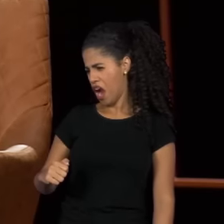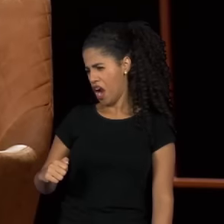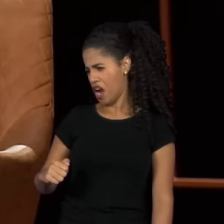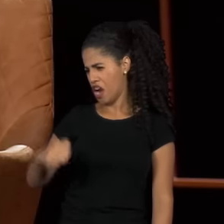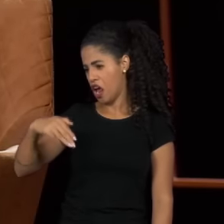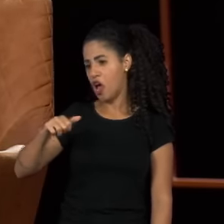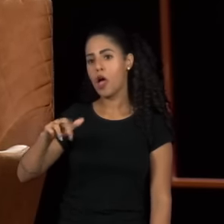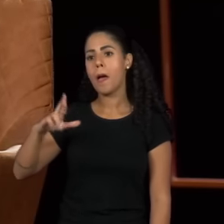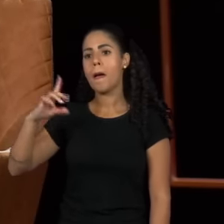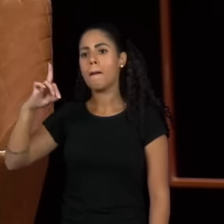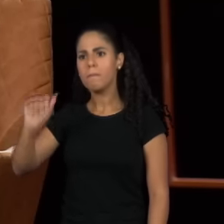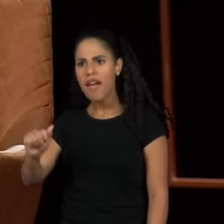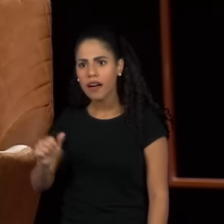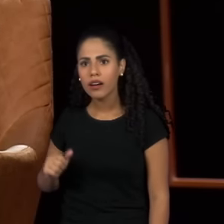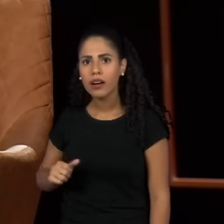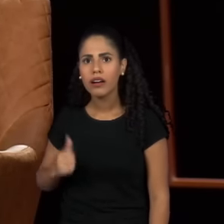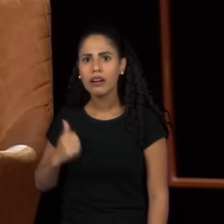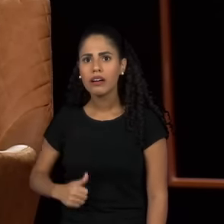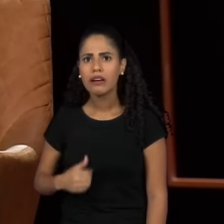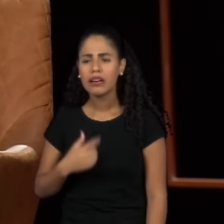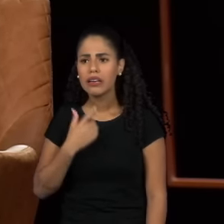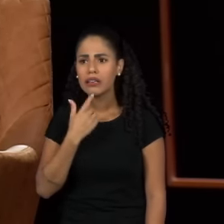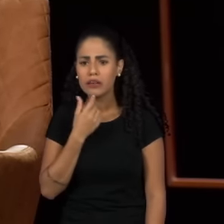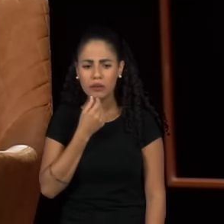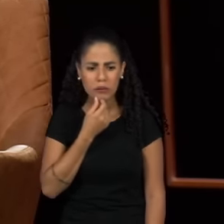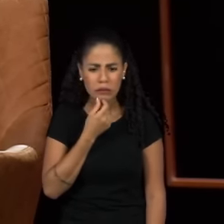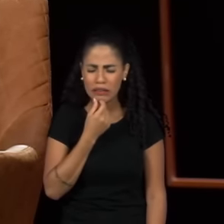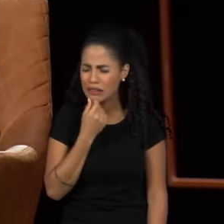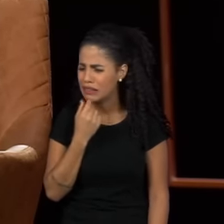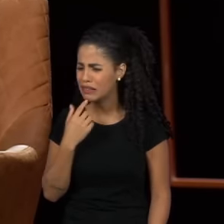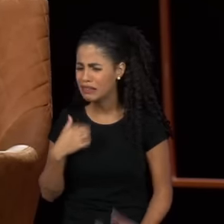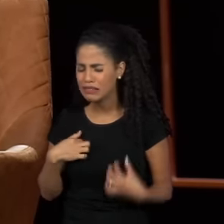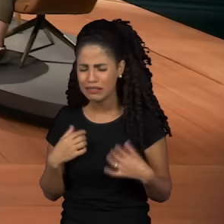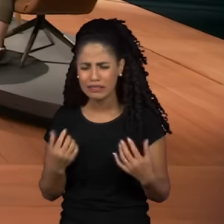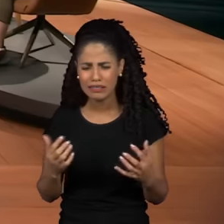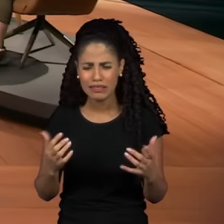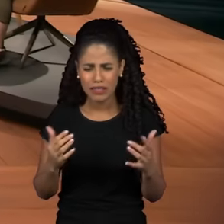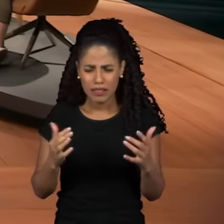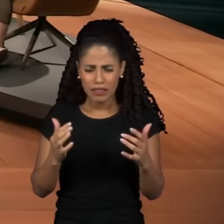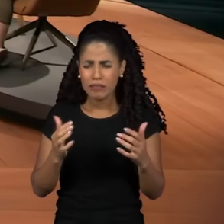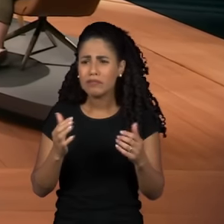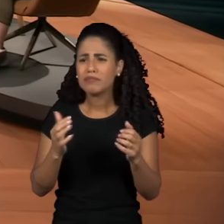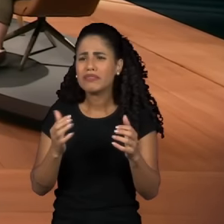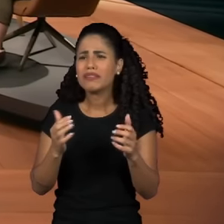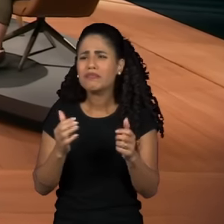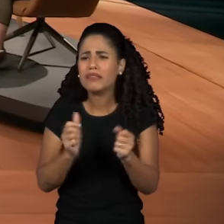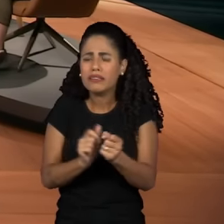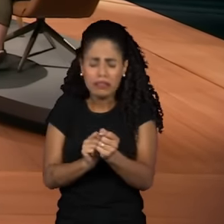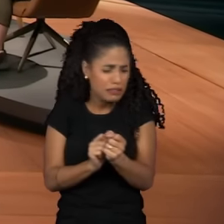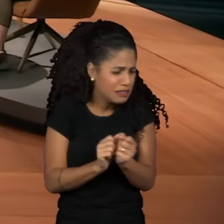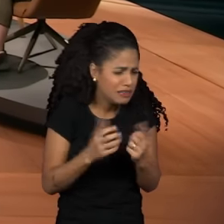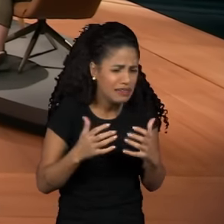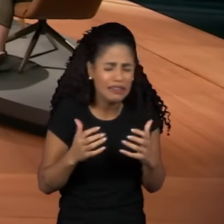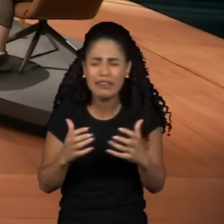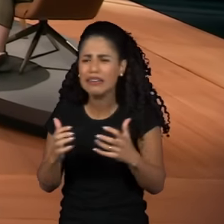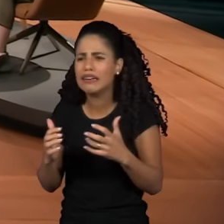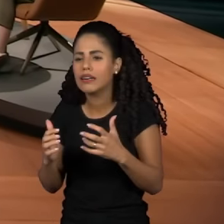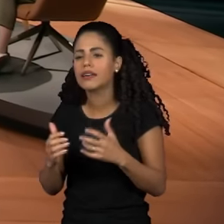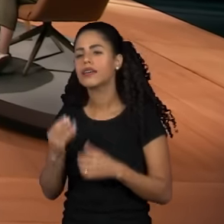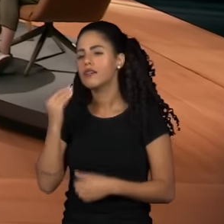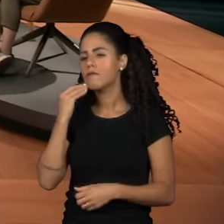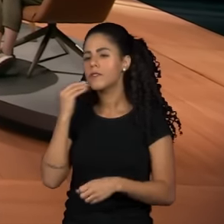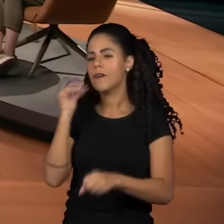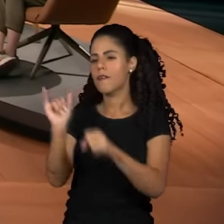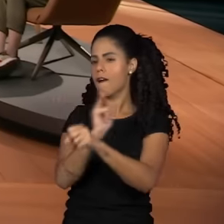Jura. Acabou comigo, eu fiquei arrasada, eu tremia tanto, eu não conseguia fazer nada direito. Ele falou, mas eu vou dar um jeito em